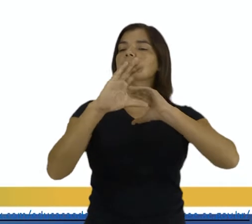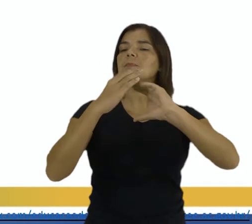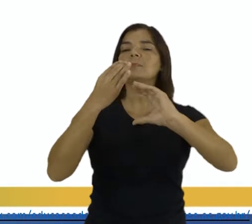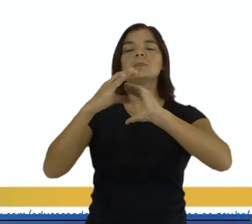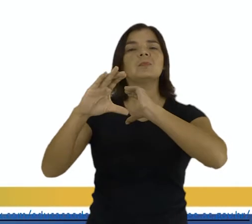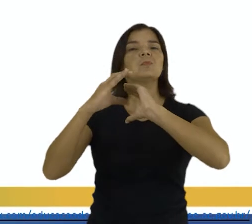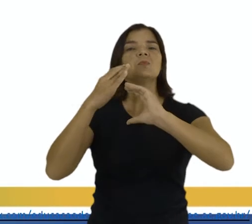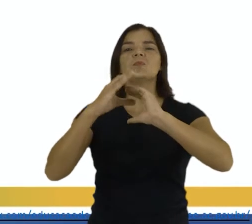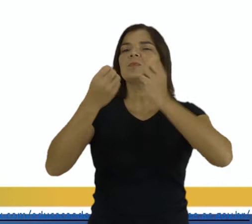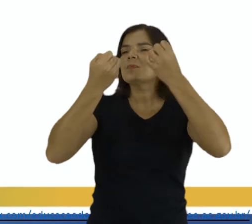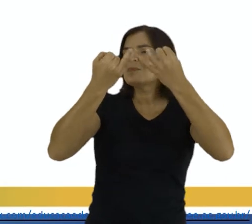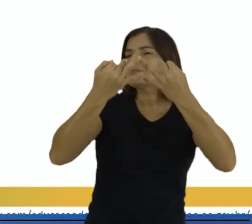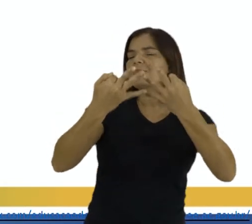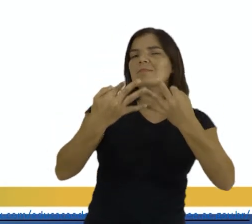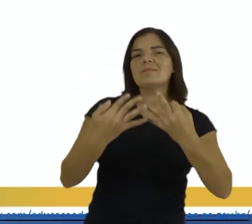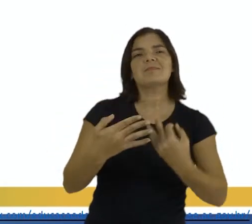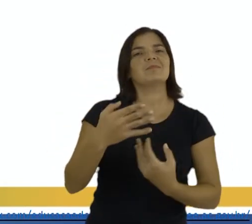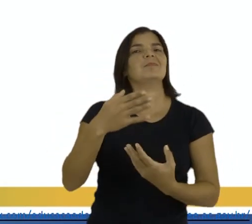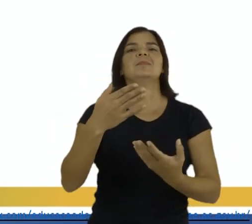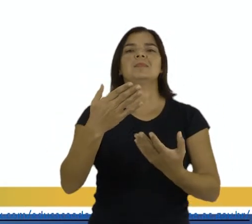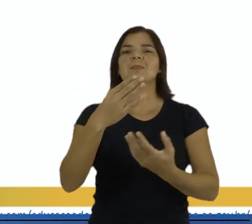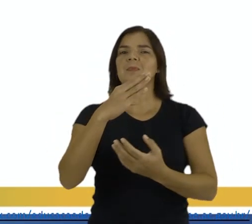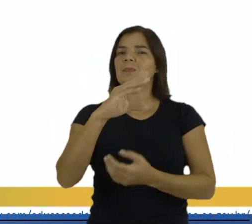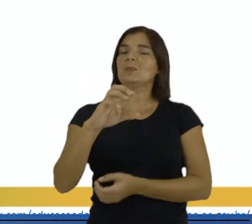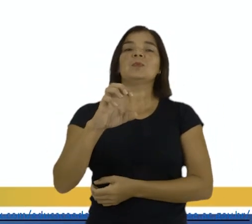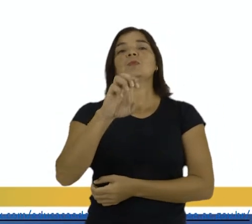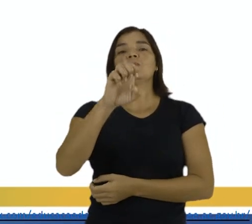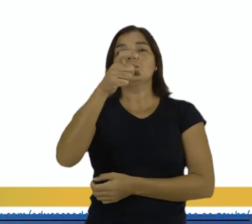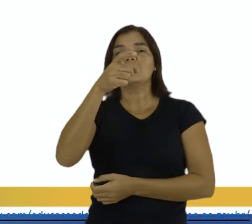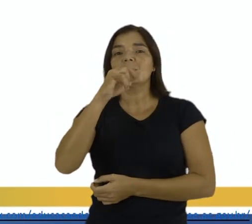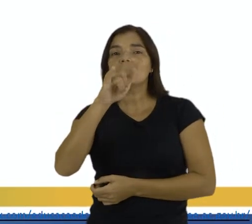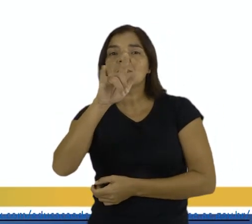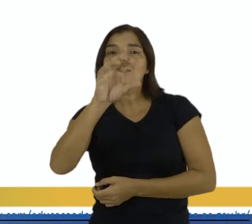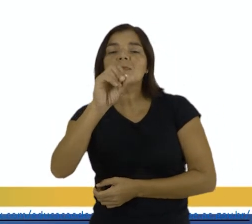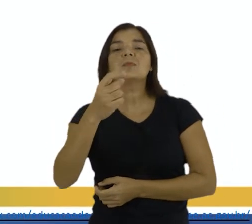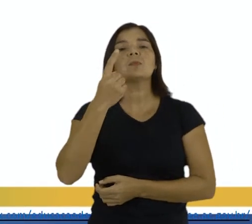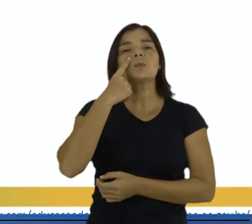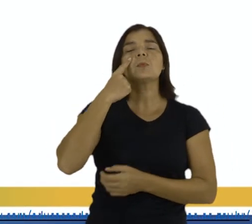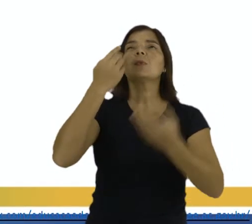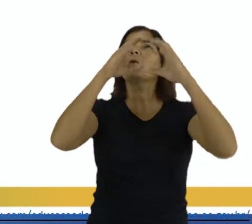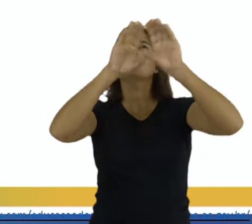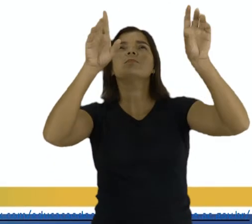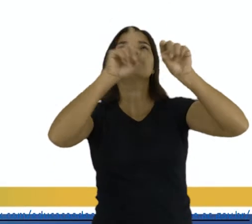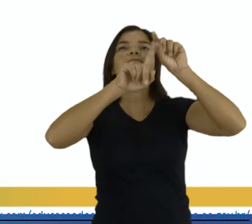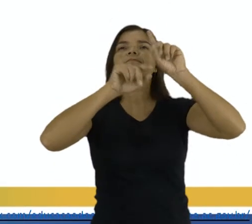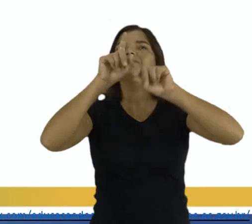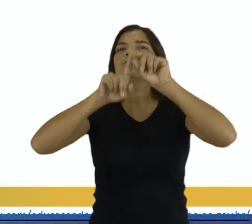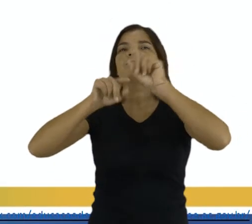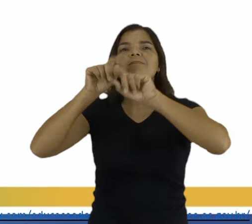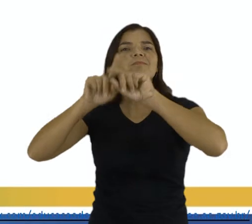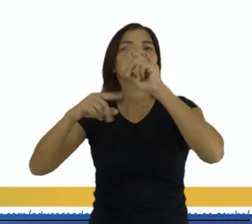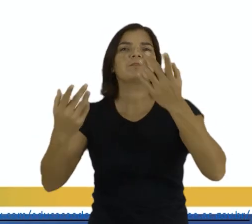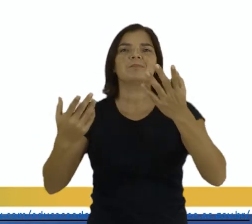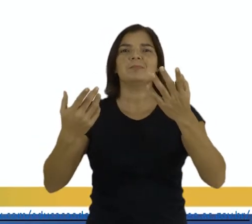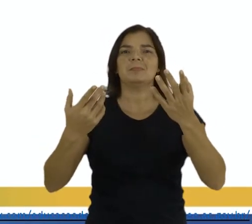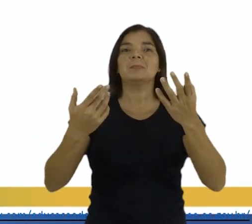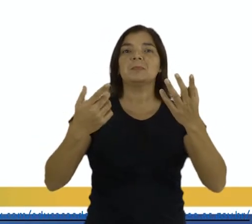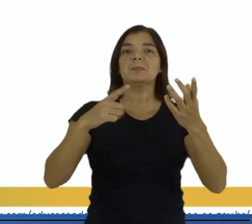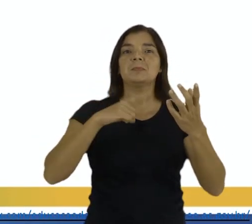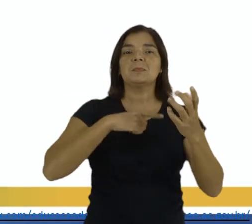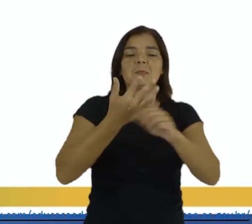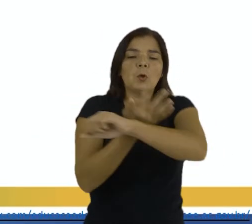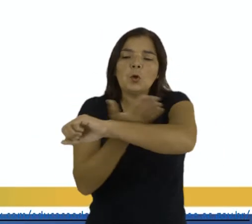aí ele vai falando da Canção do Exílio, comentando sobre nosso céu tem mais estrelas, nossas várzeas têm